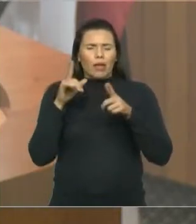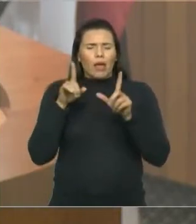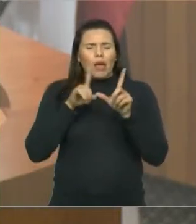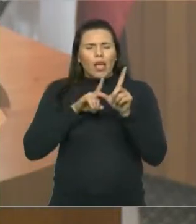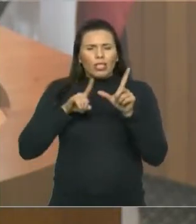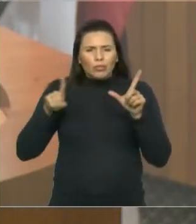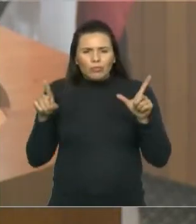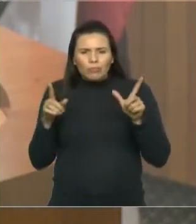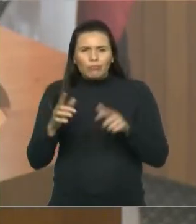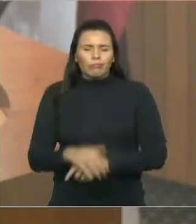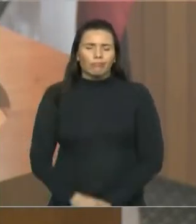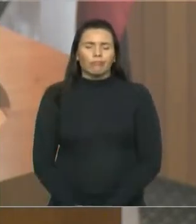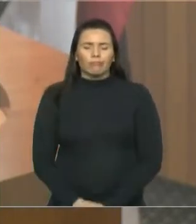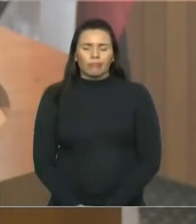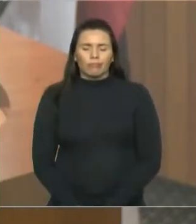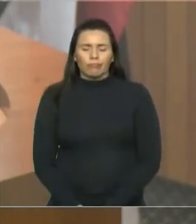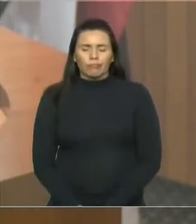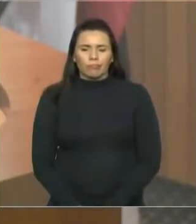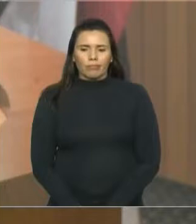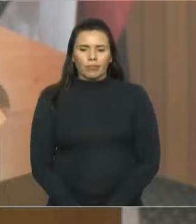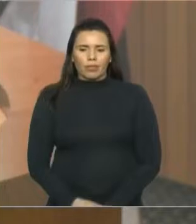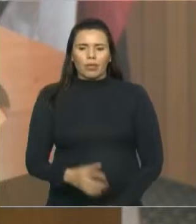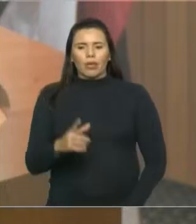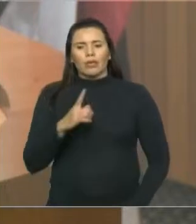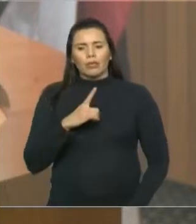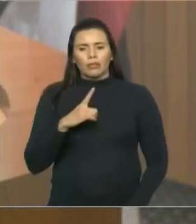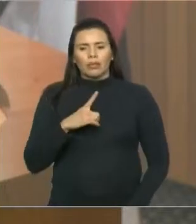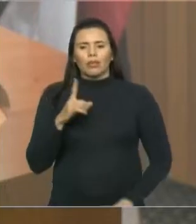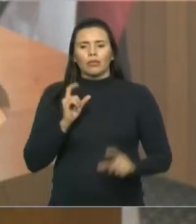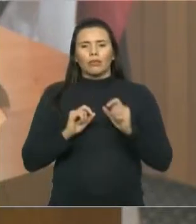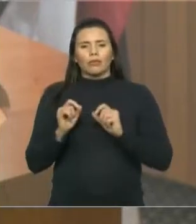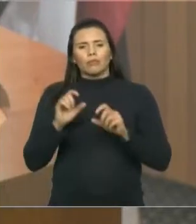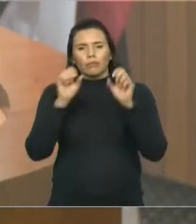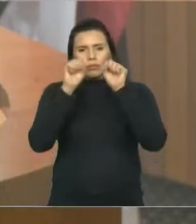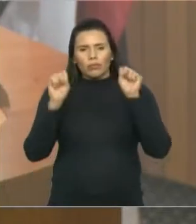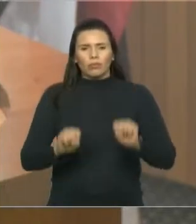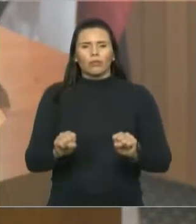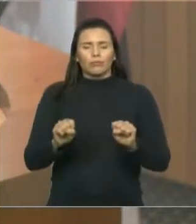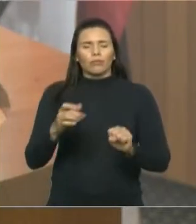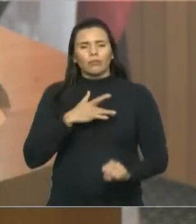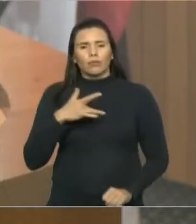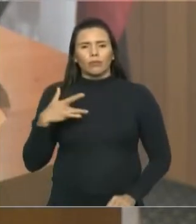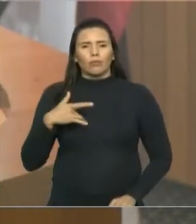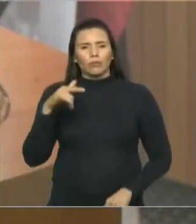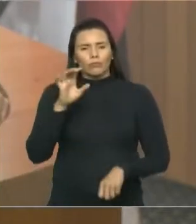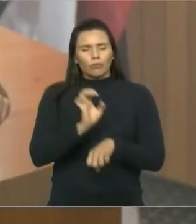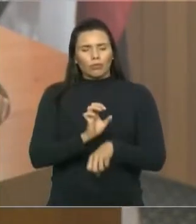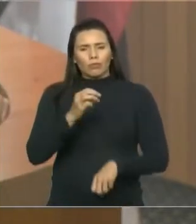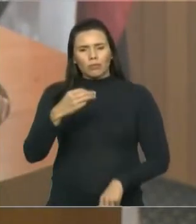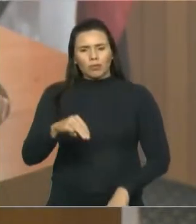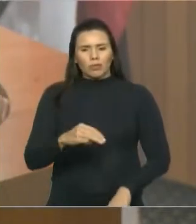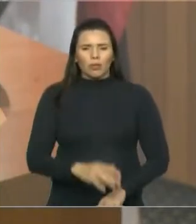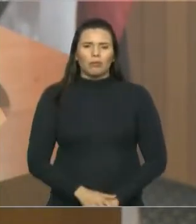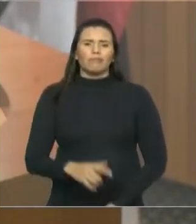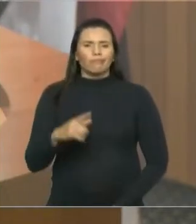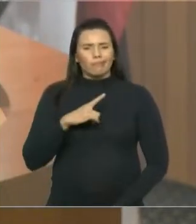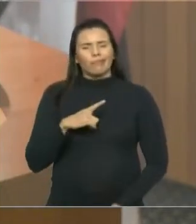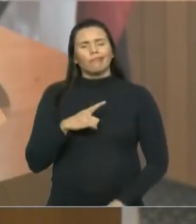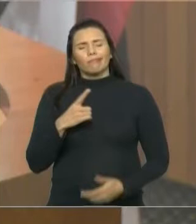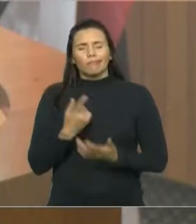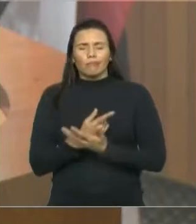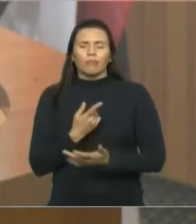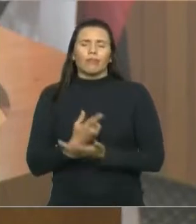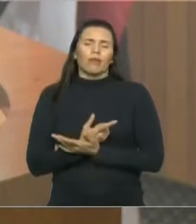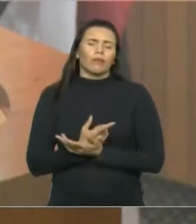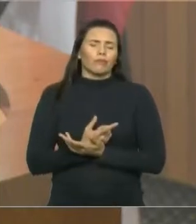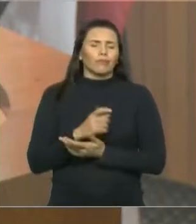é de que a gente tem uma rede estadual que ela ainda é insuficiente e, ao mesmo tempo, ela tem algumas falhas. E o